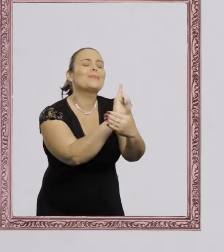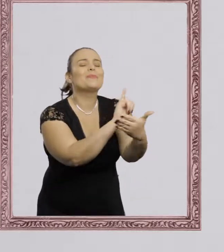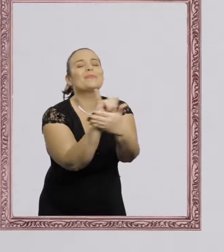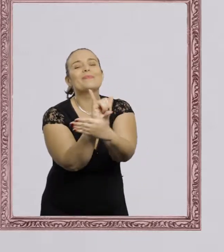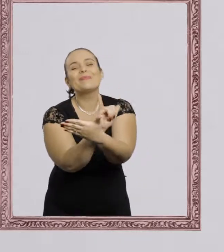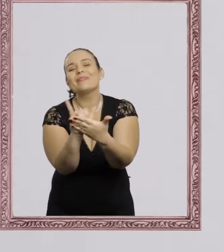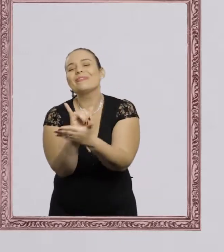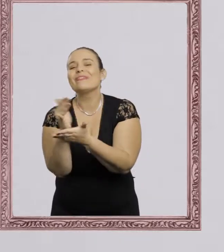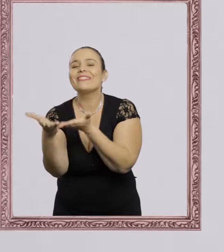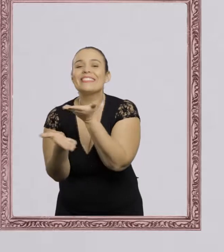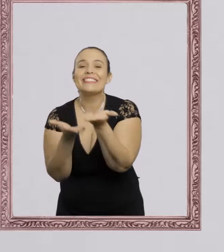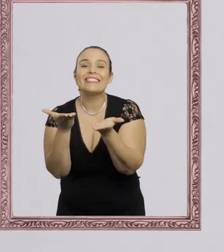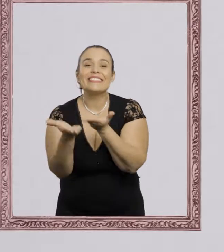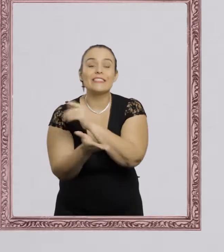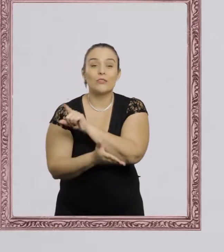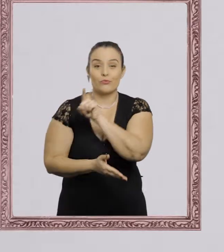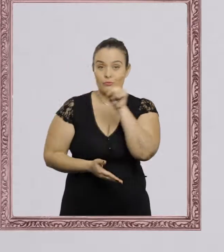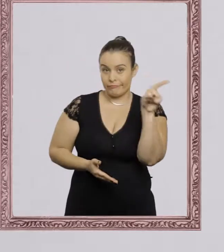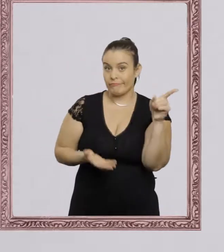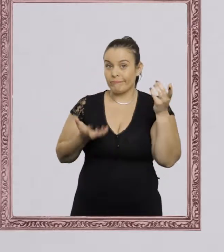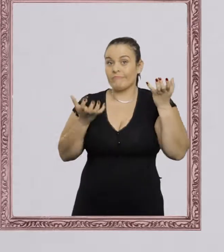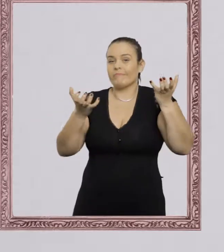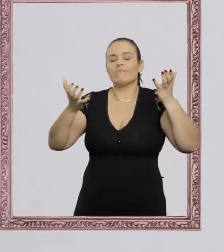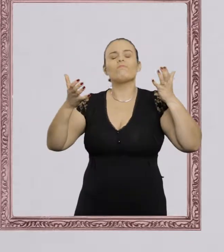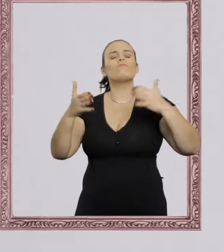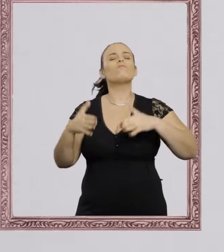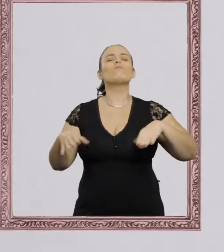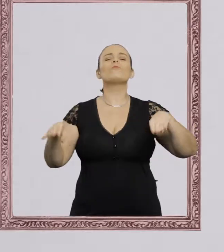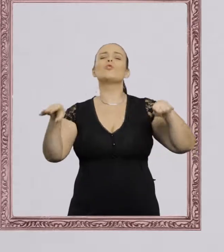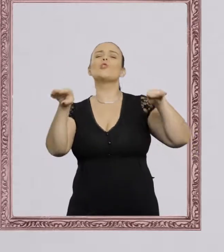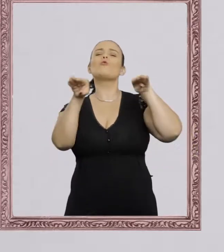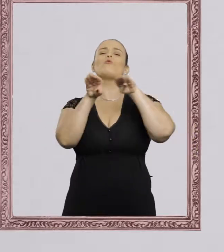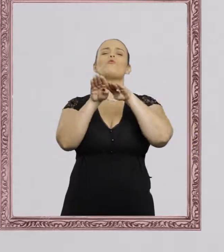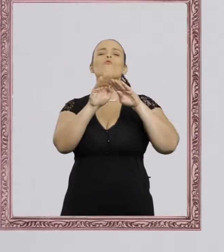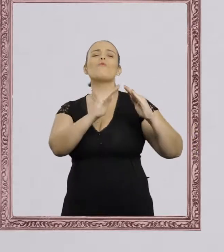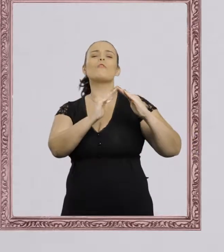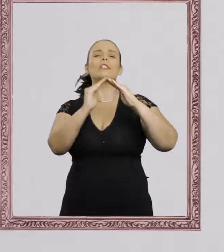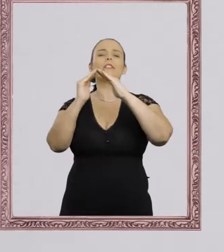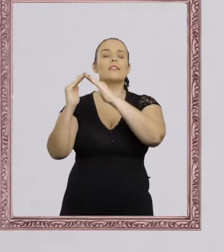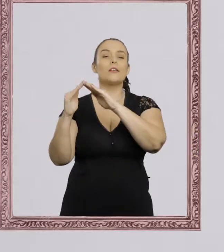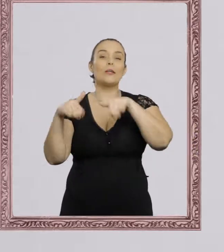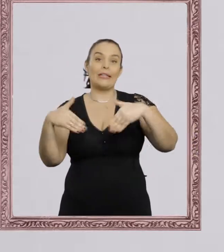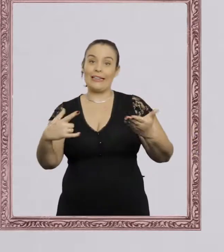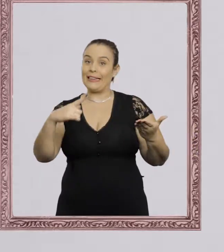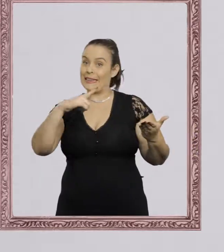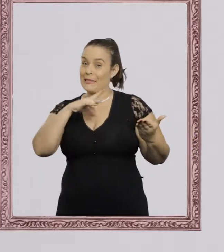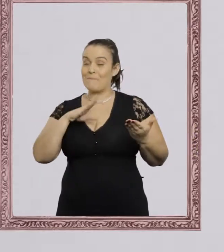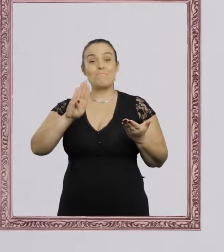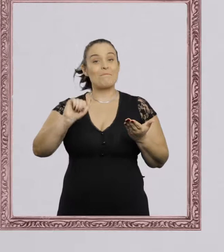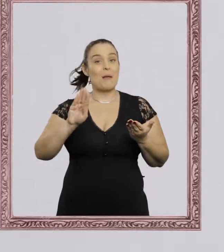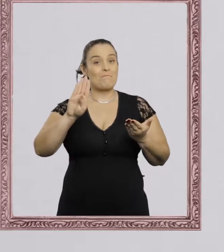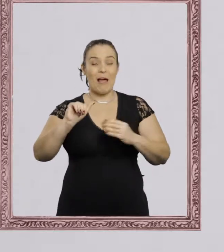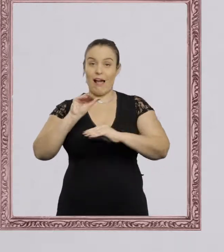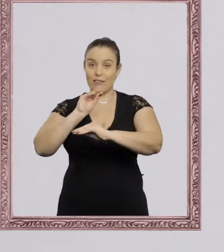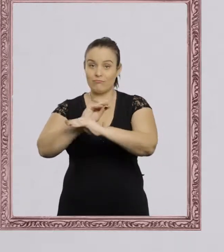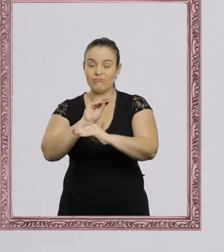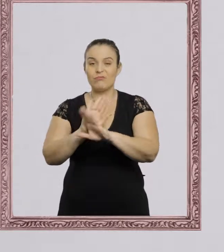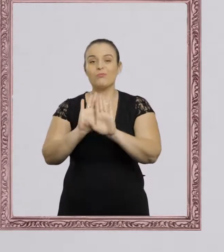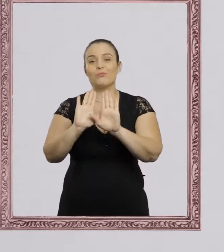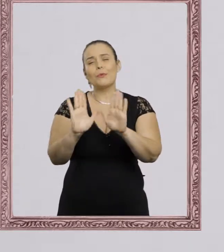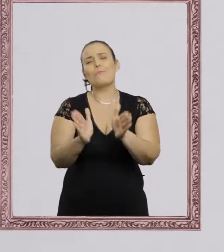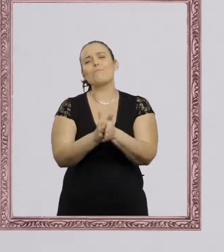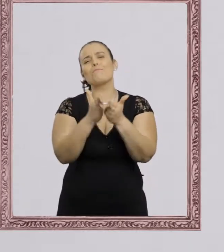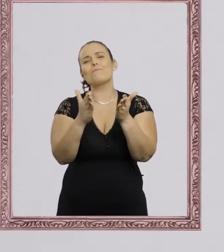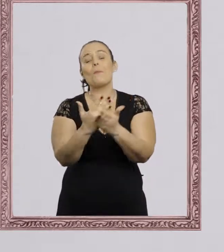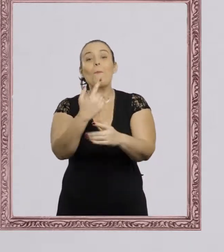muito cuidado. O Sr. Darling queria ser como os vizinhos, por isso eles tinham uma babá. Mas eles eram